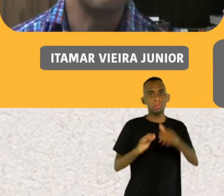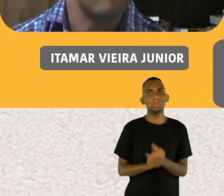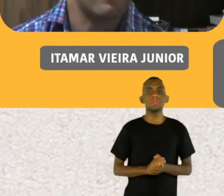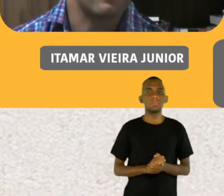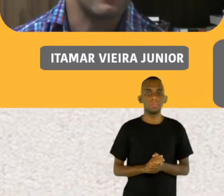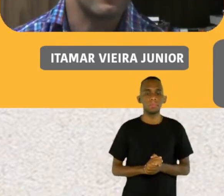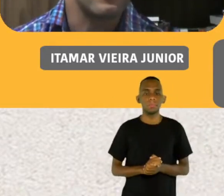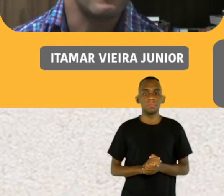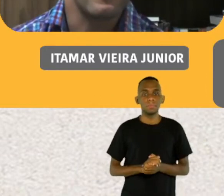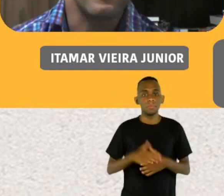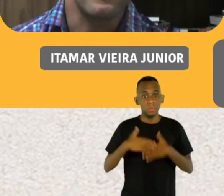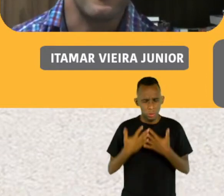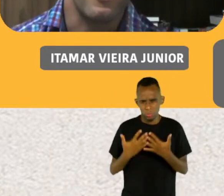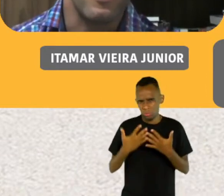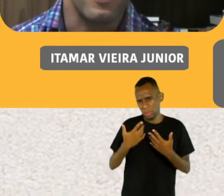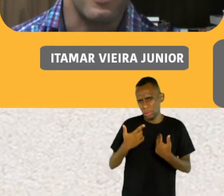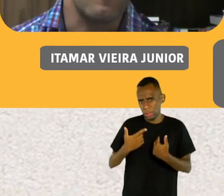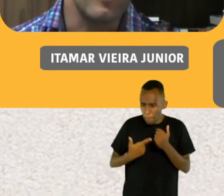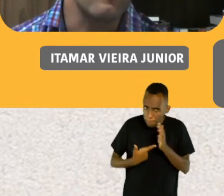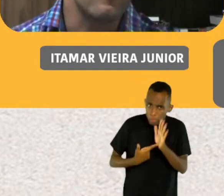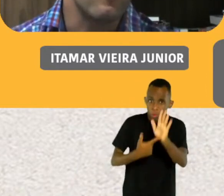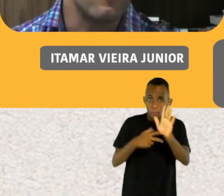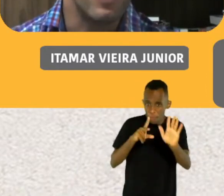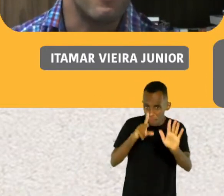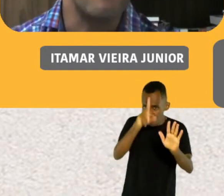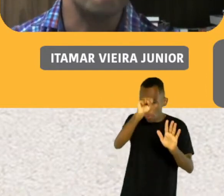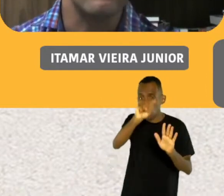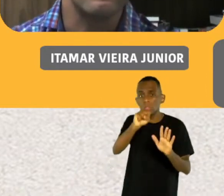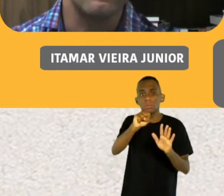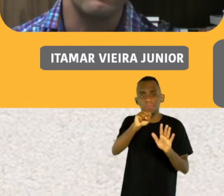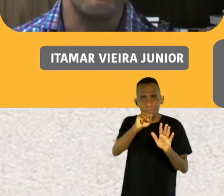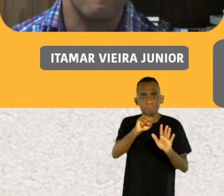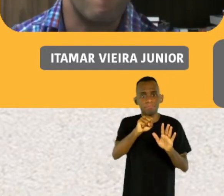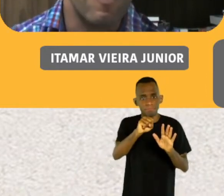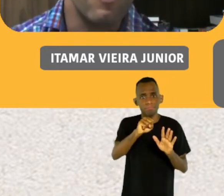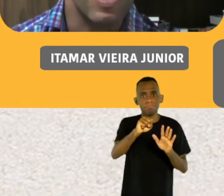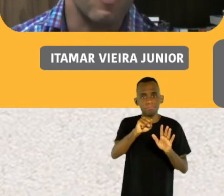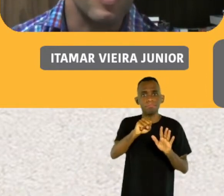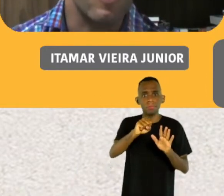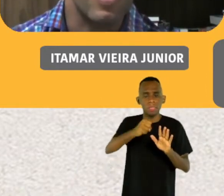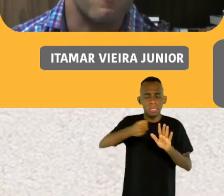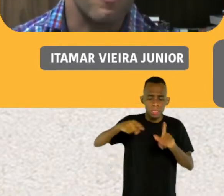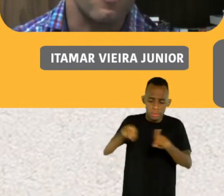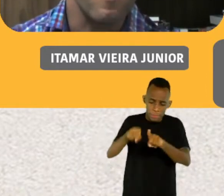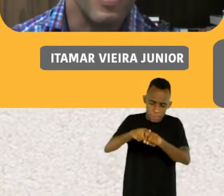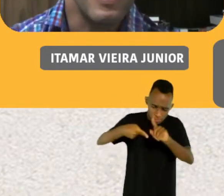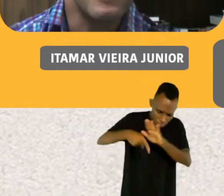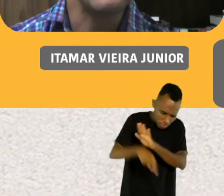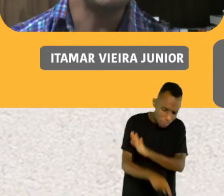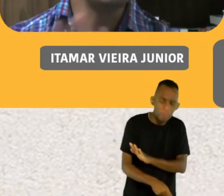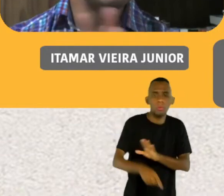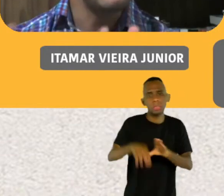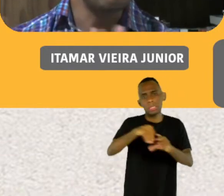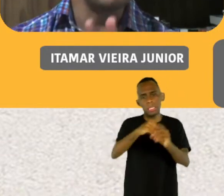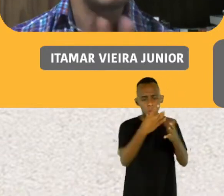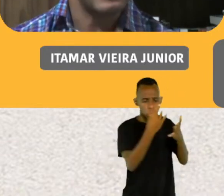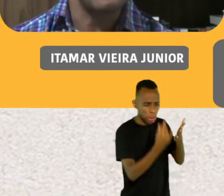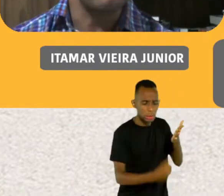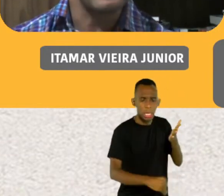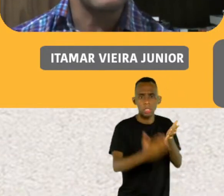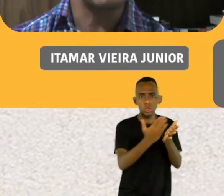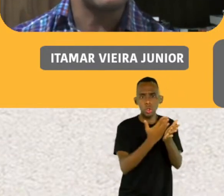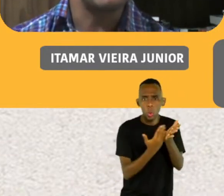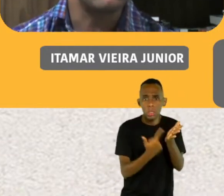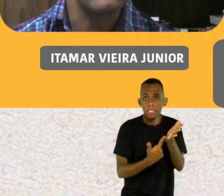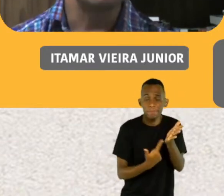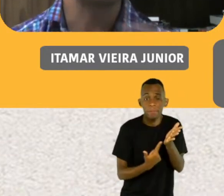muito forte e muito profunda no seu livro. E mostrar